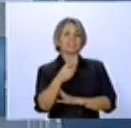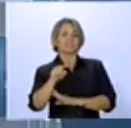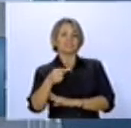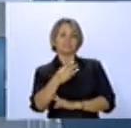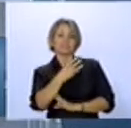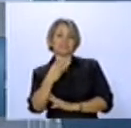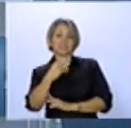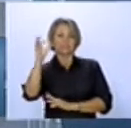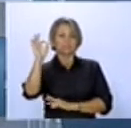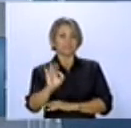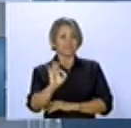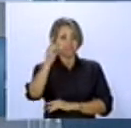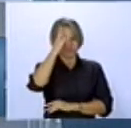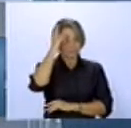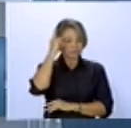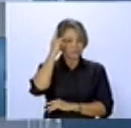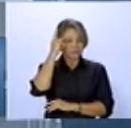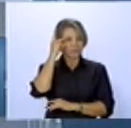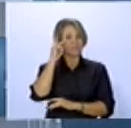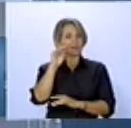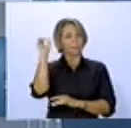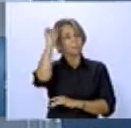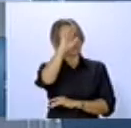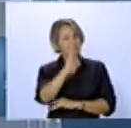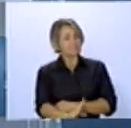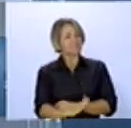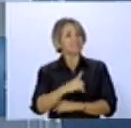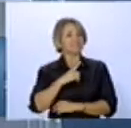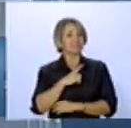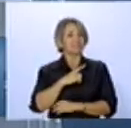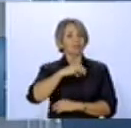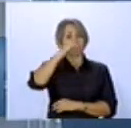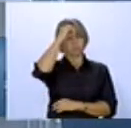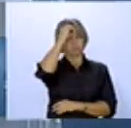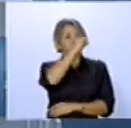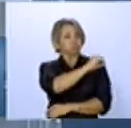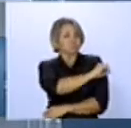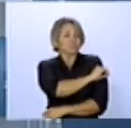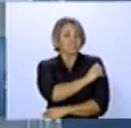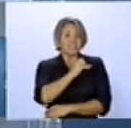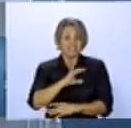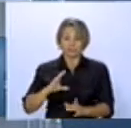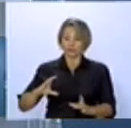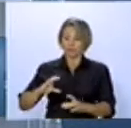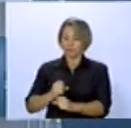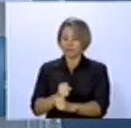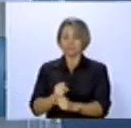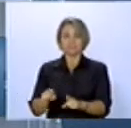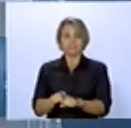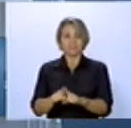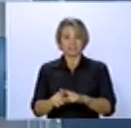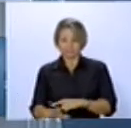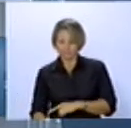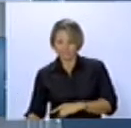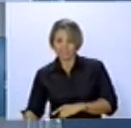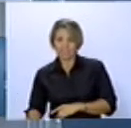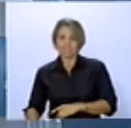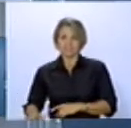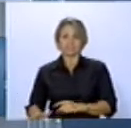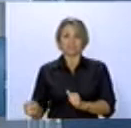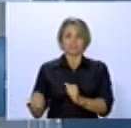são analfabetos funcionais se somarmos as crianças a este grupo de analfabetos funcionais